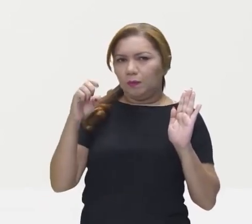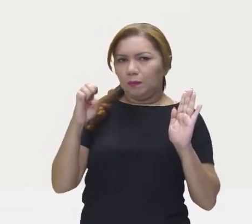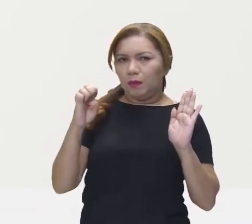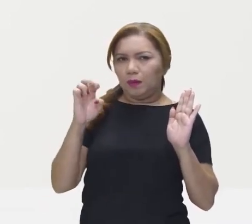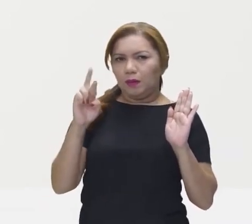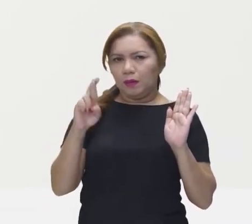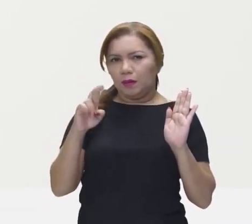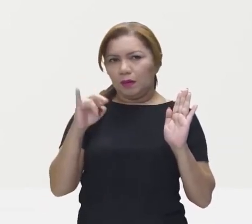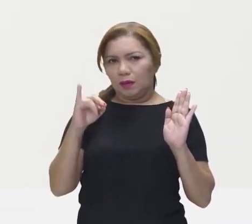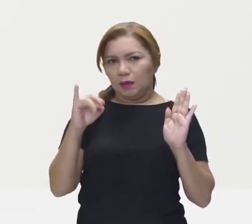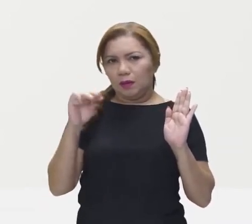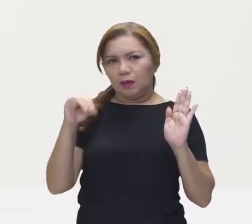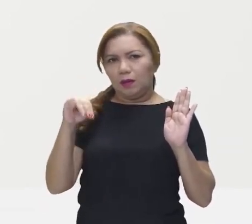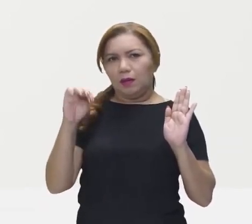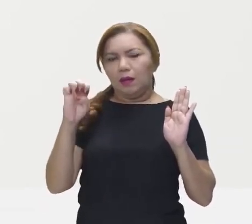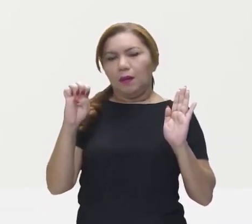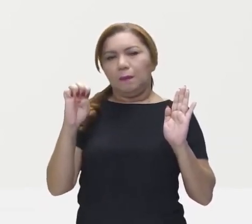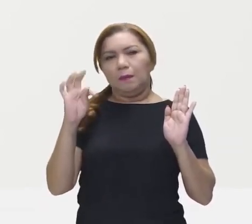perímetro.